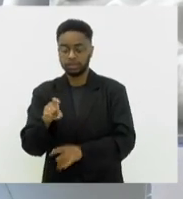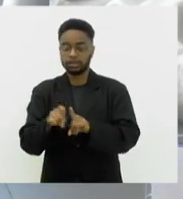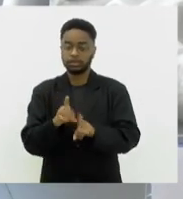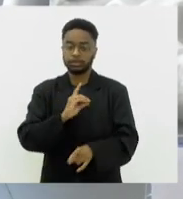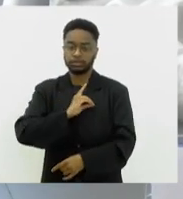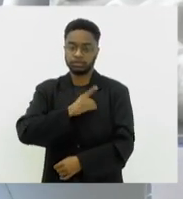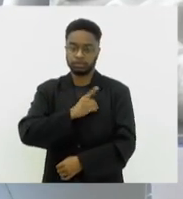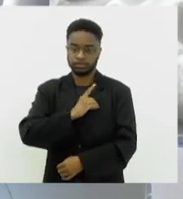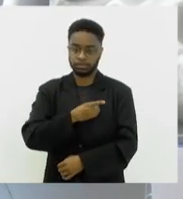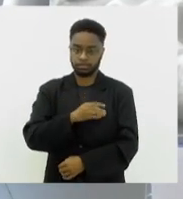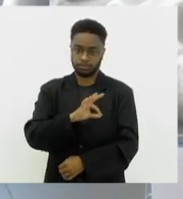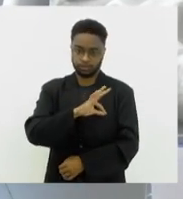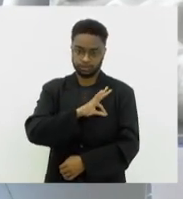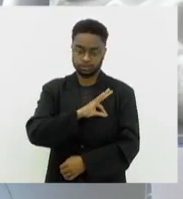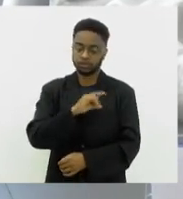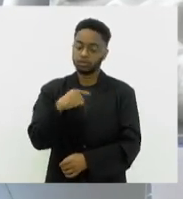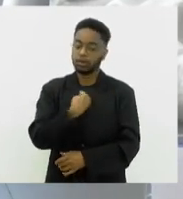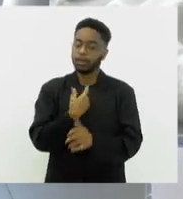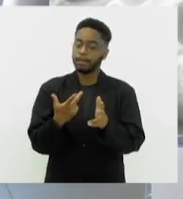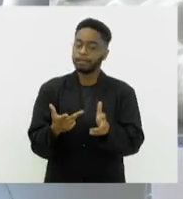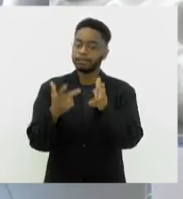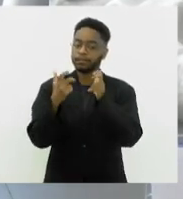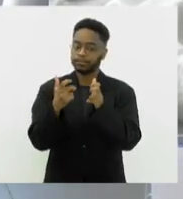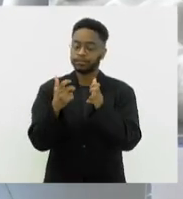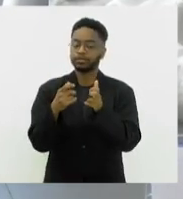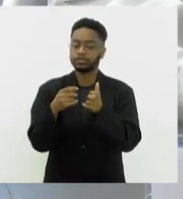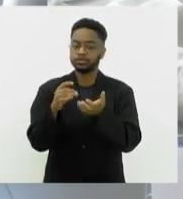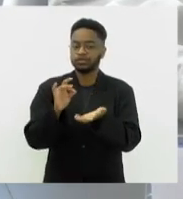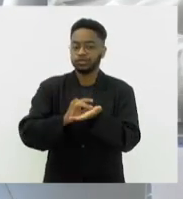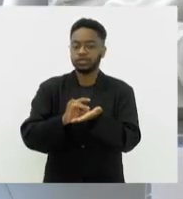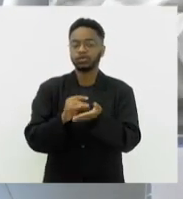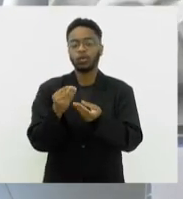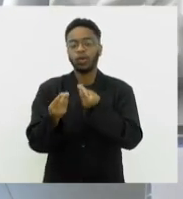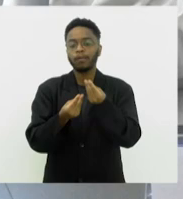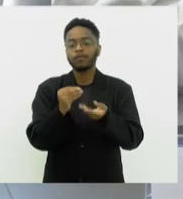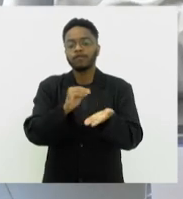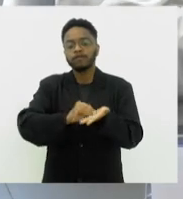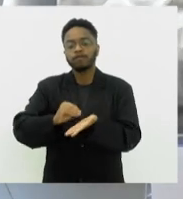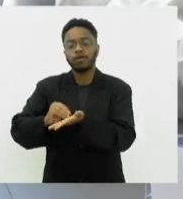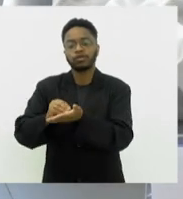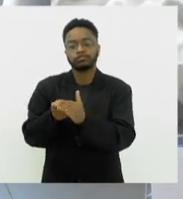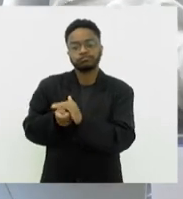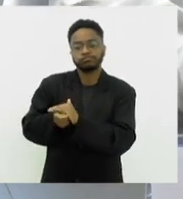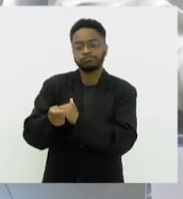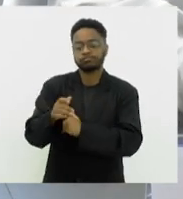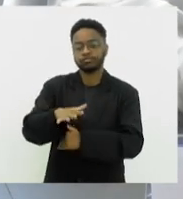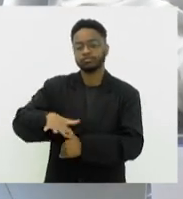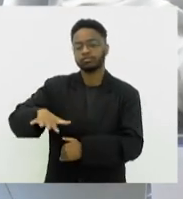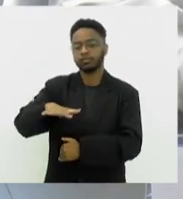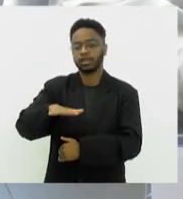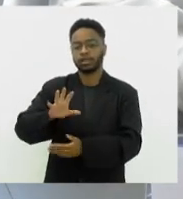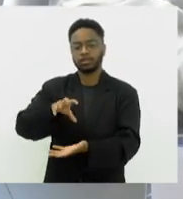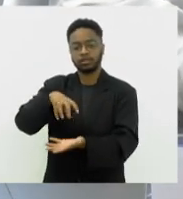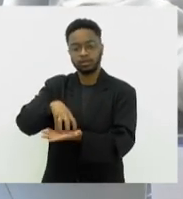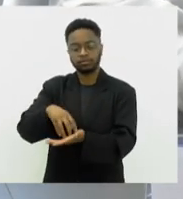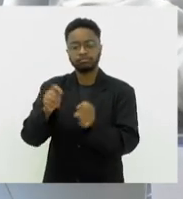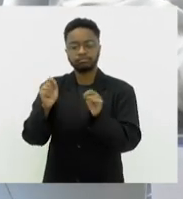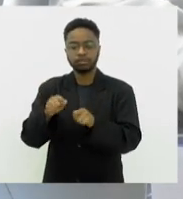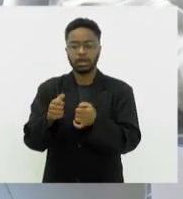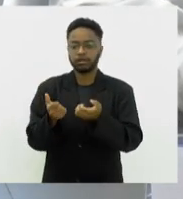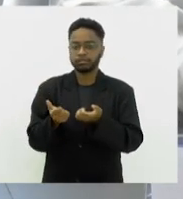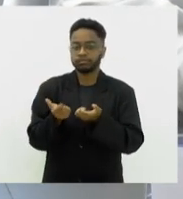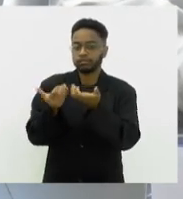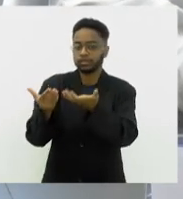verificar o quanto a falta de termos de investimento nessas agências a fim de garantir um trabalho eficiente